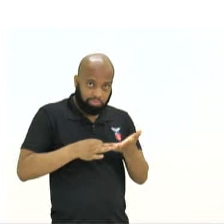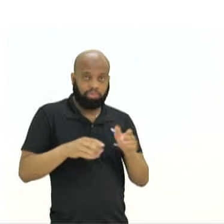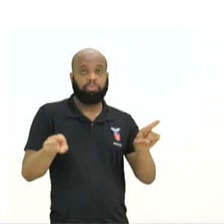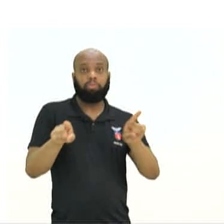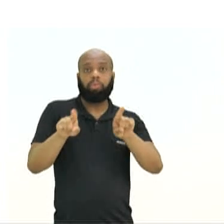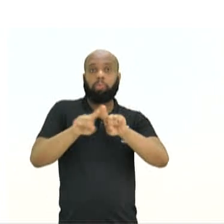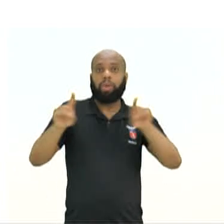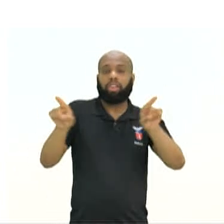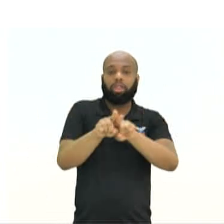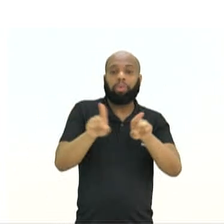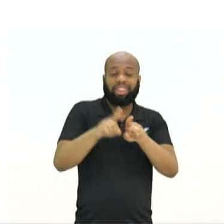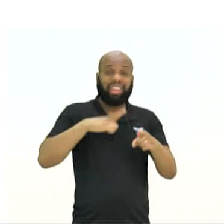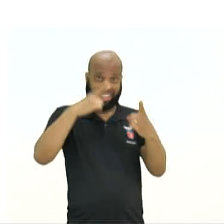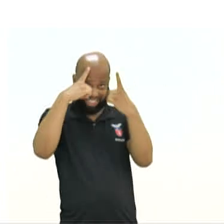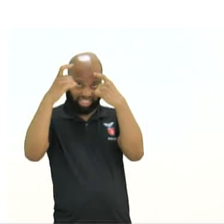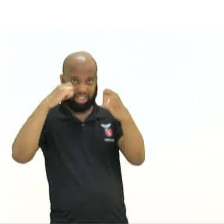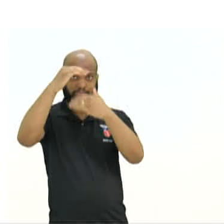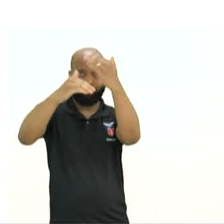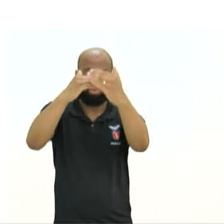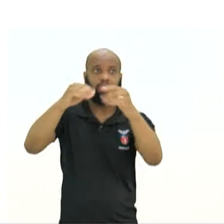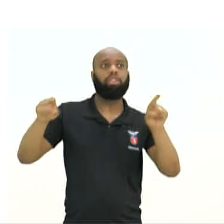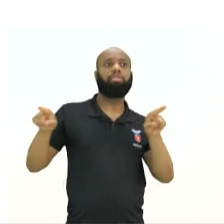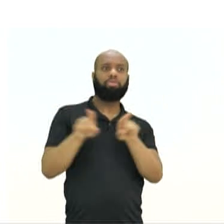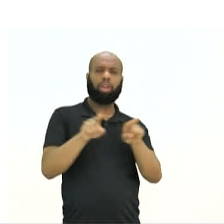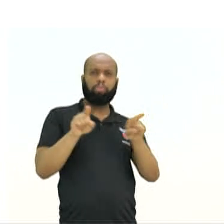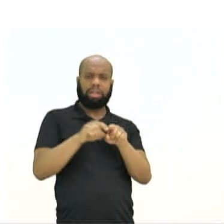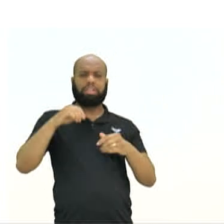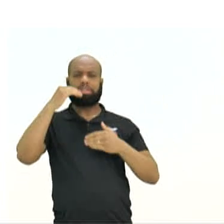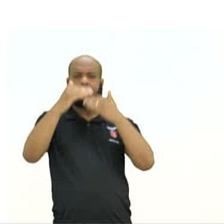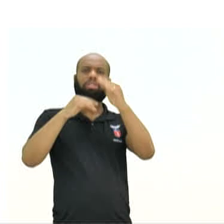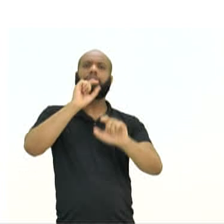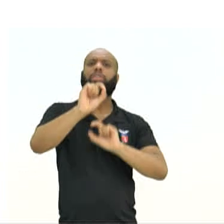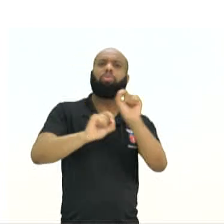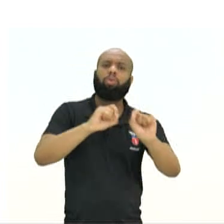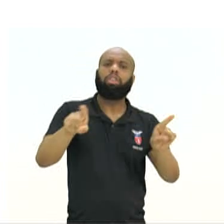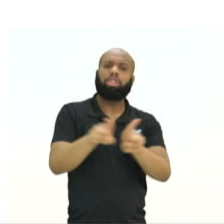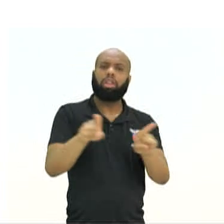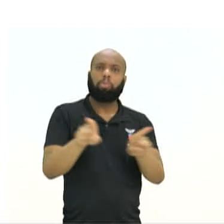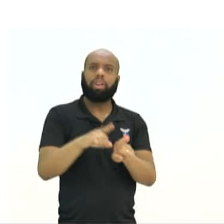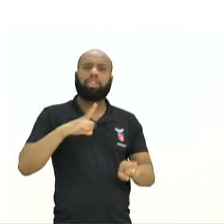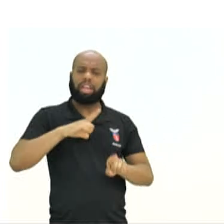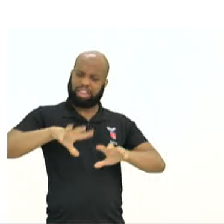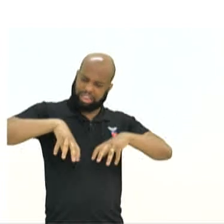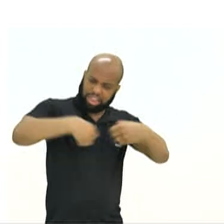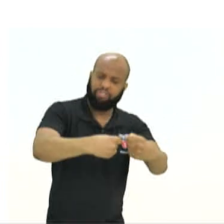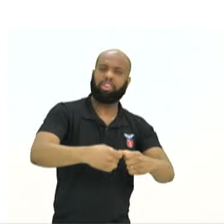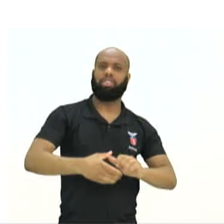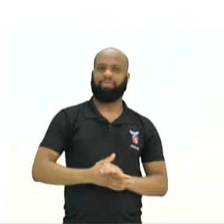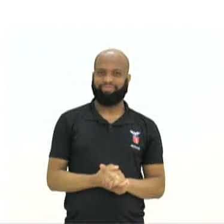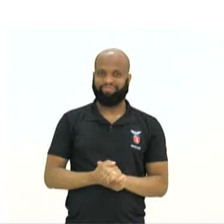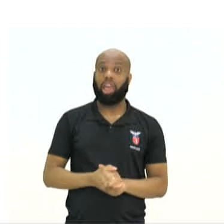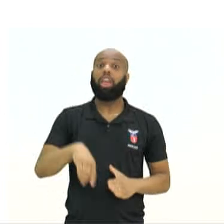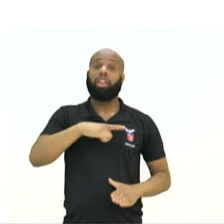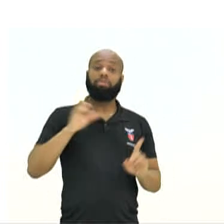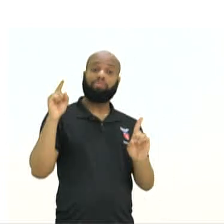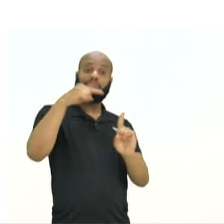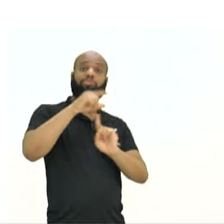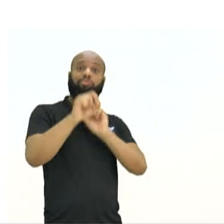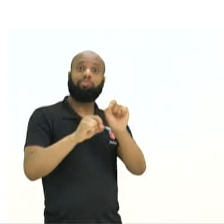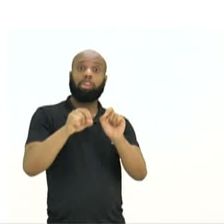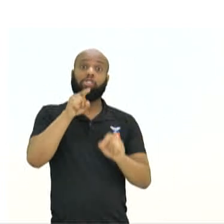as ideias são desenvolvidas. E além de serem desenvolvidas, elas são também defendidas por você, com a intenção